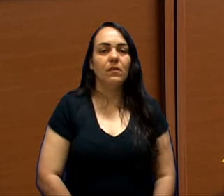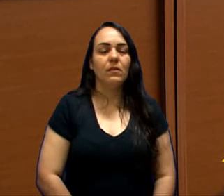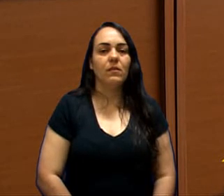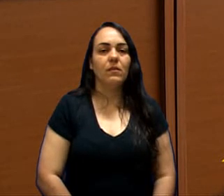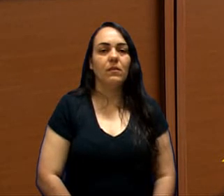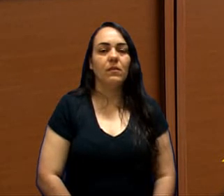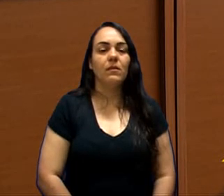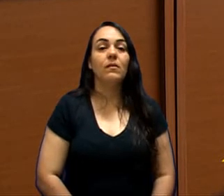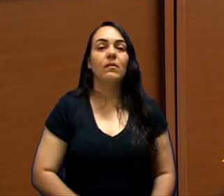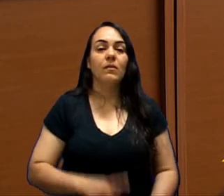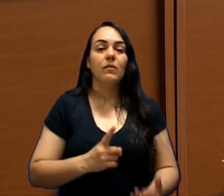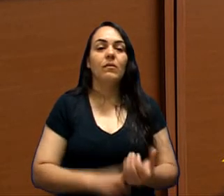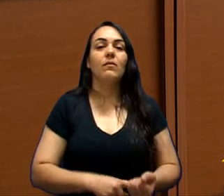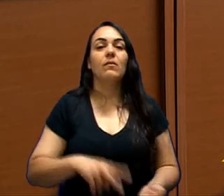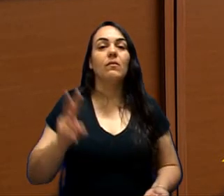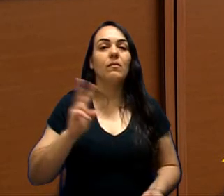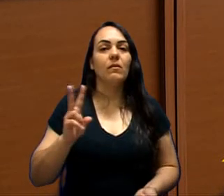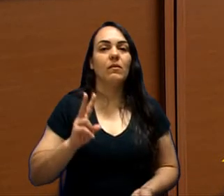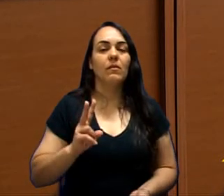Vitor,